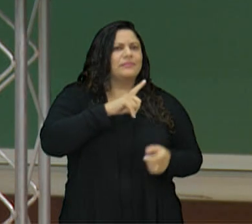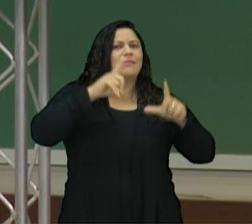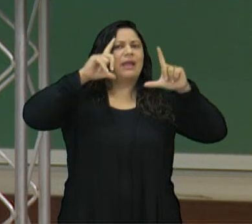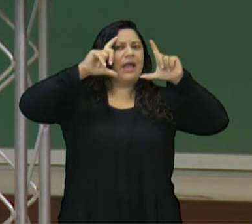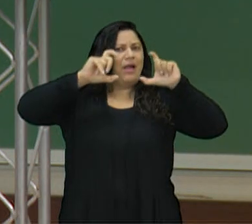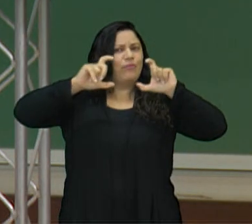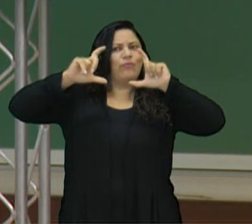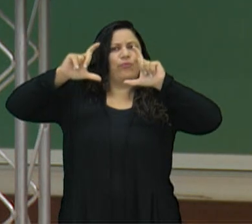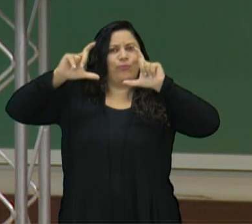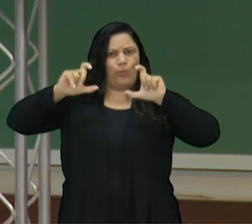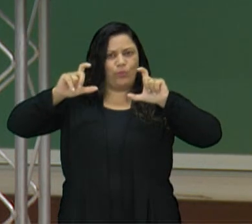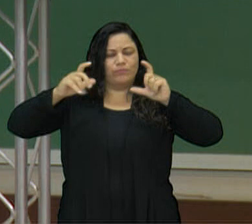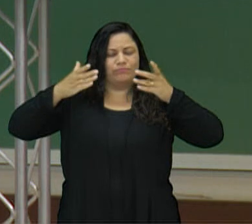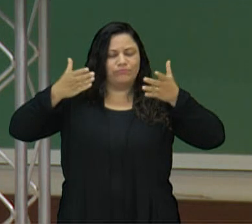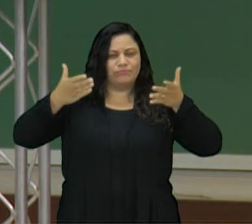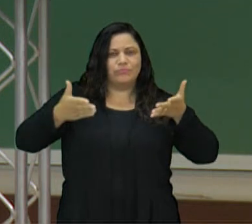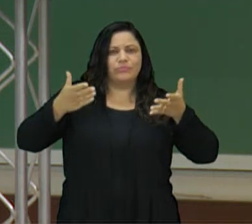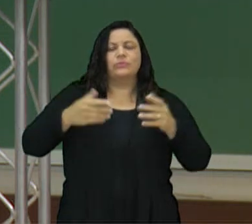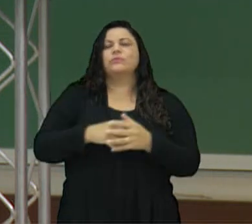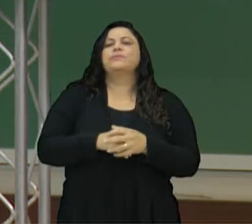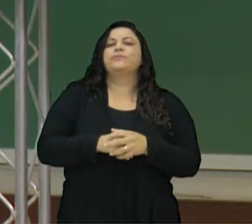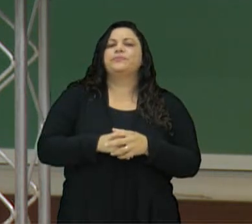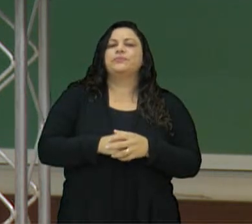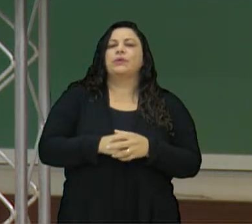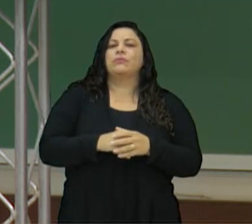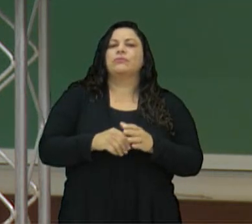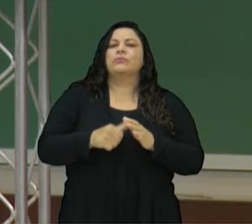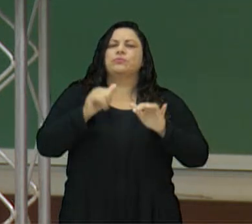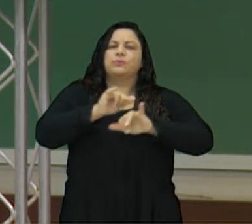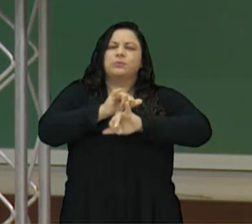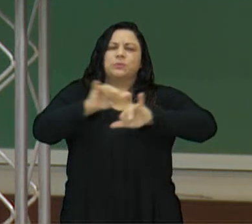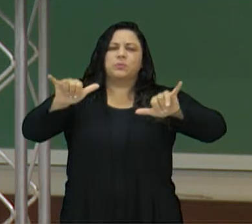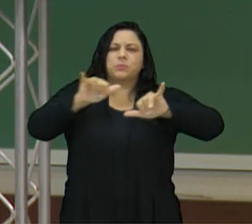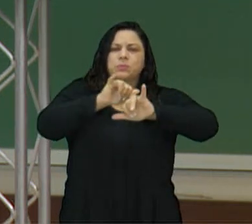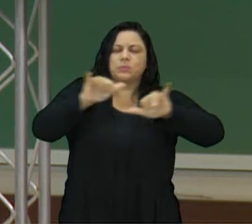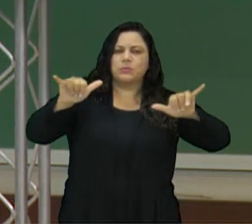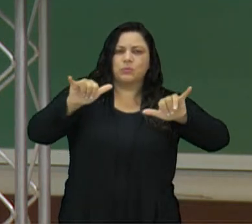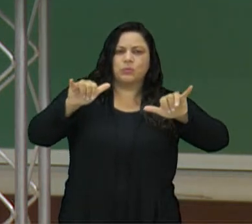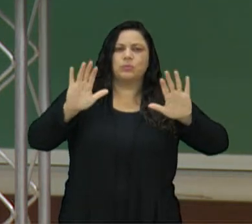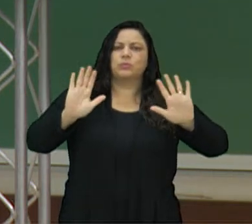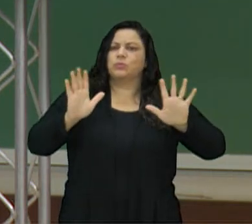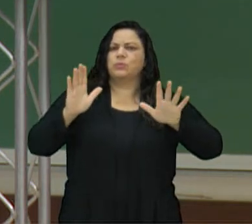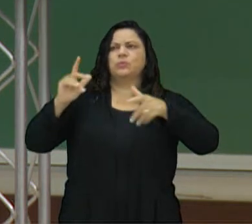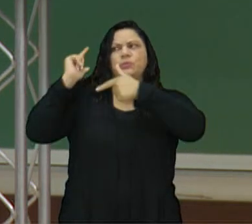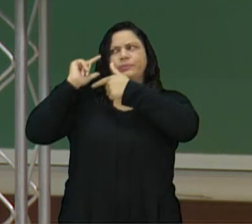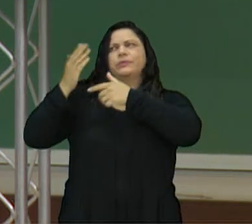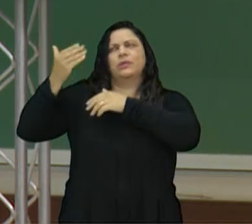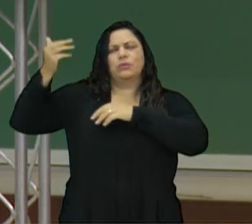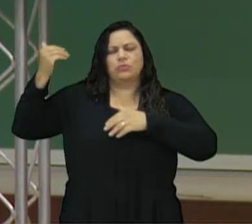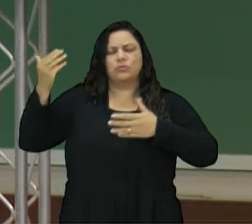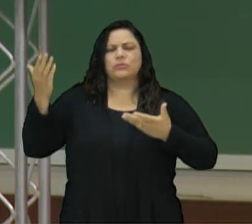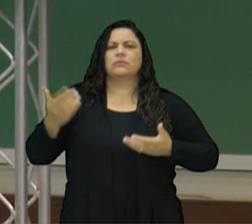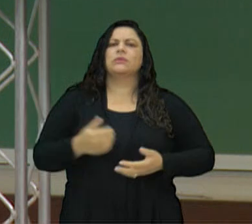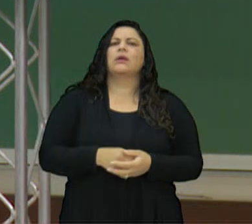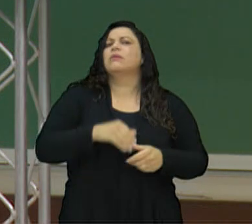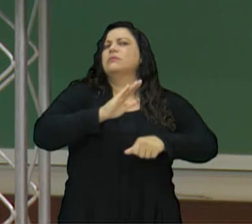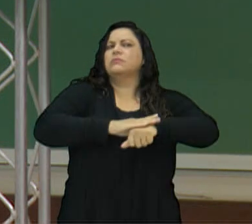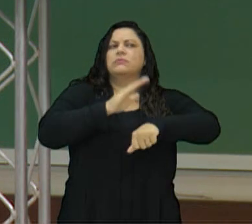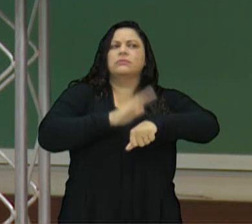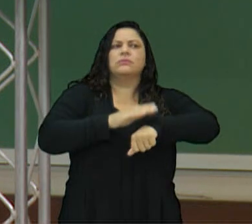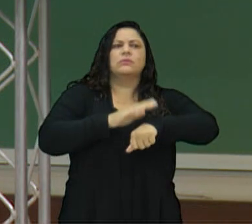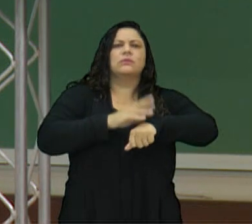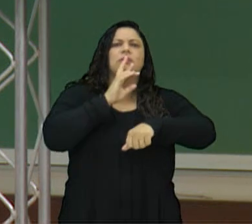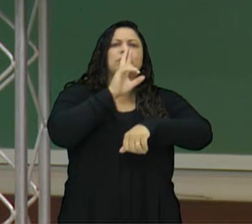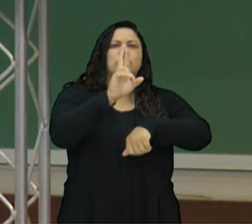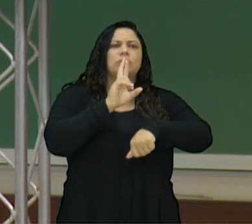como diferencial lá dos primeiros anúncios, dos tradicionais. Temos aqui o tempo aproximado de resposta